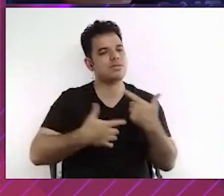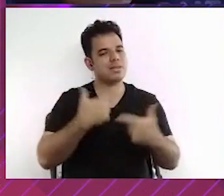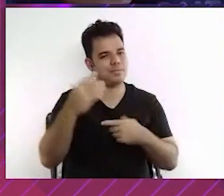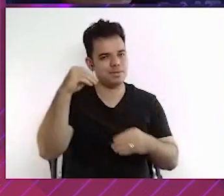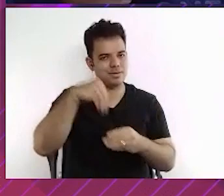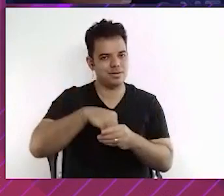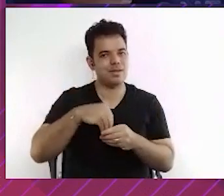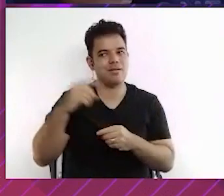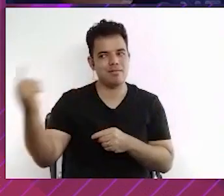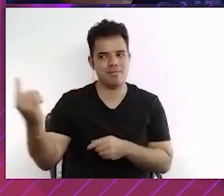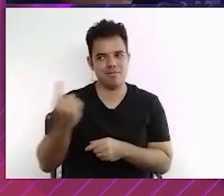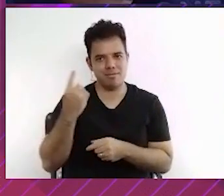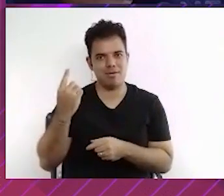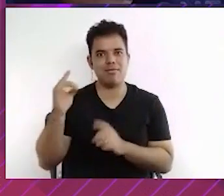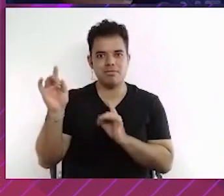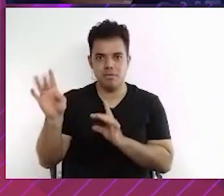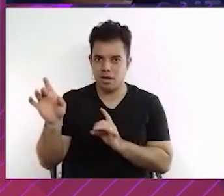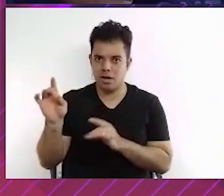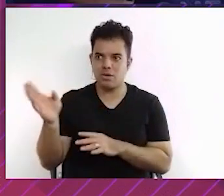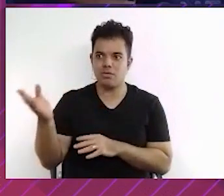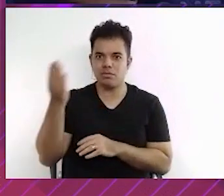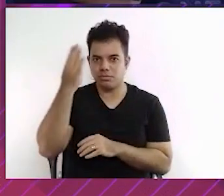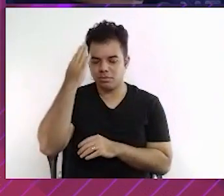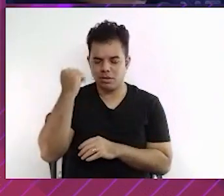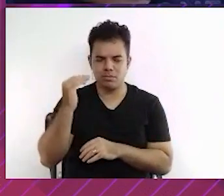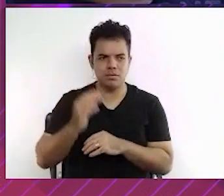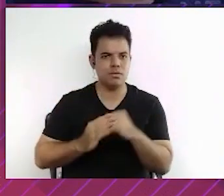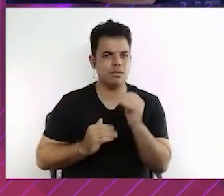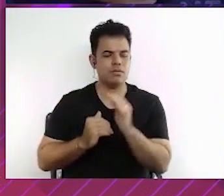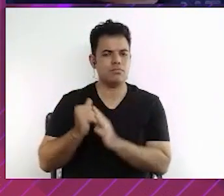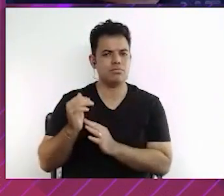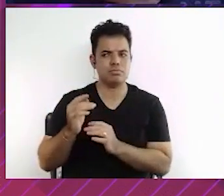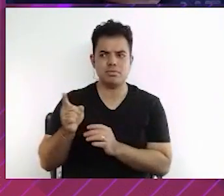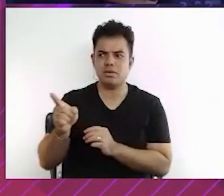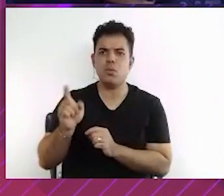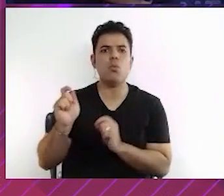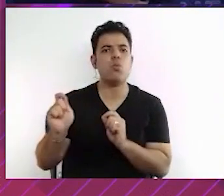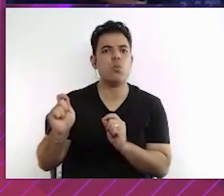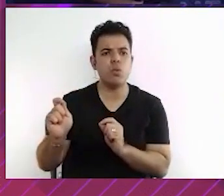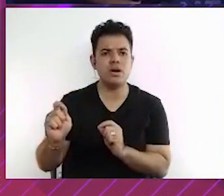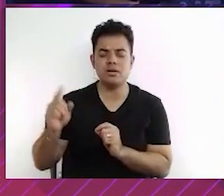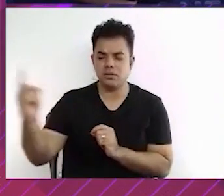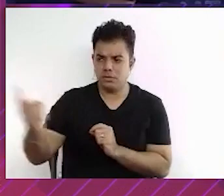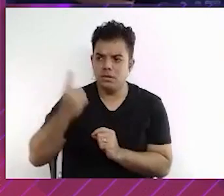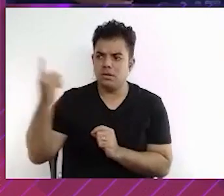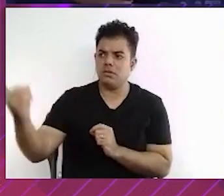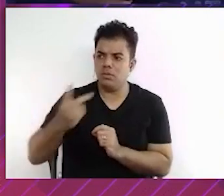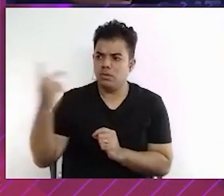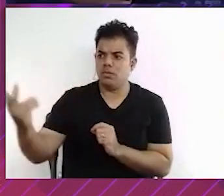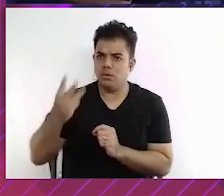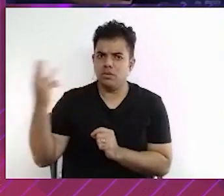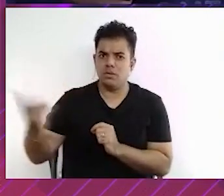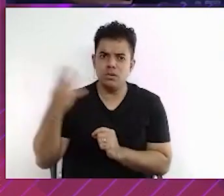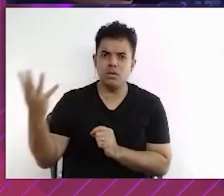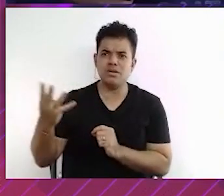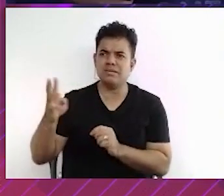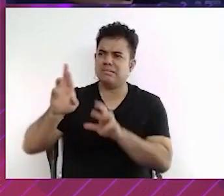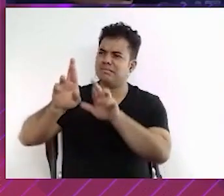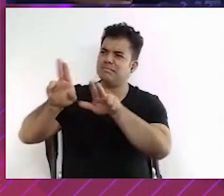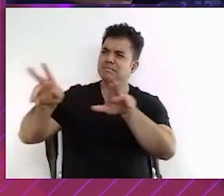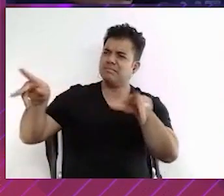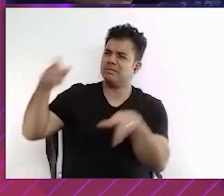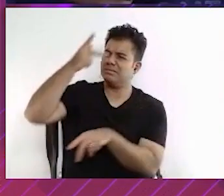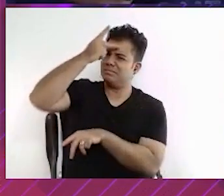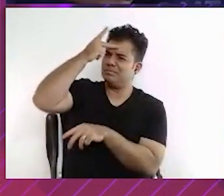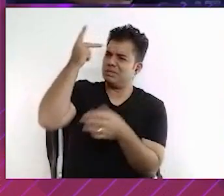de você. E eles são muitos justamente para você conseguir todo esse nível de cuidado que